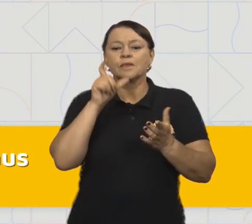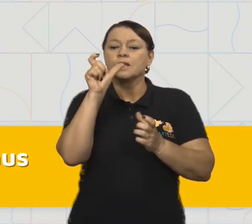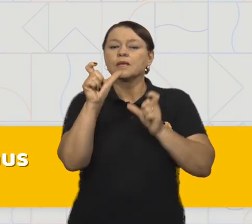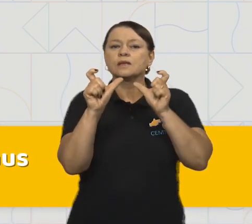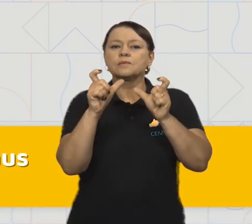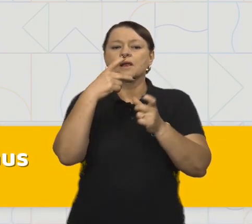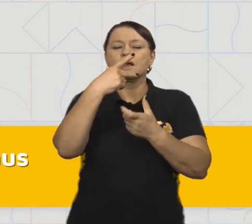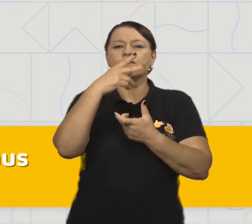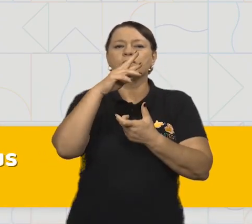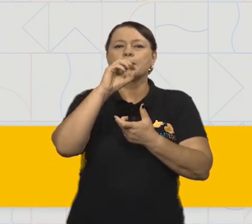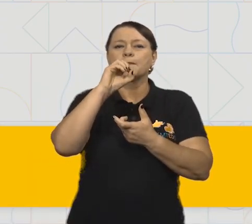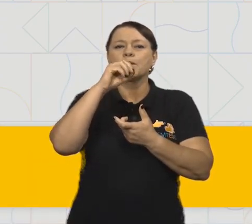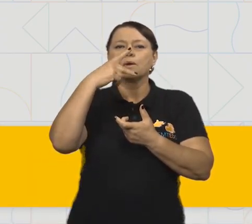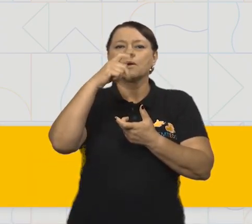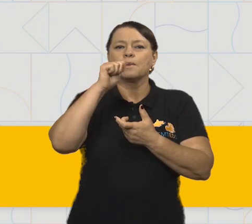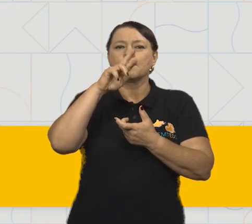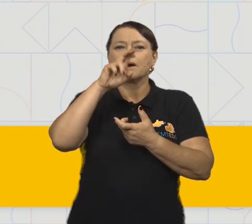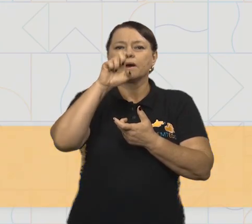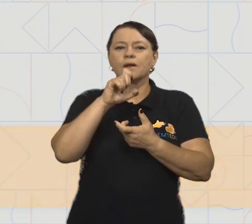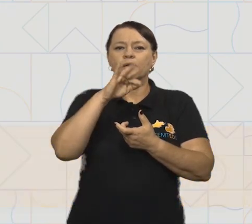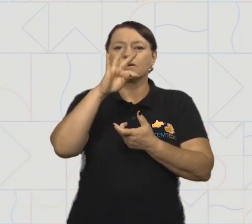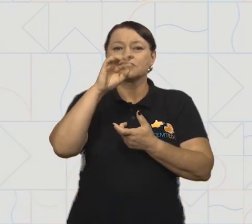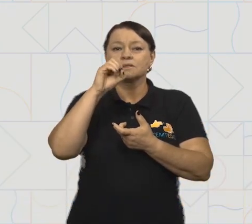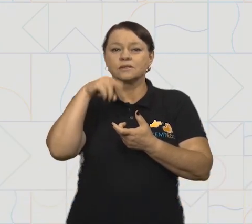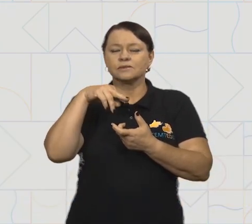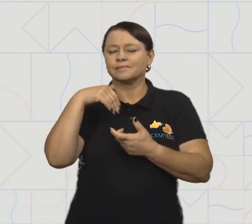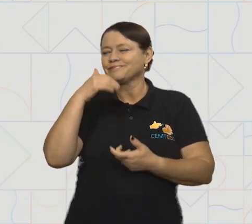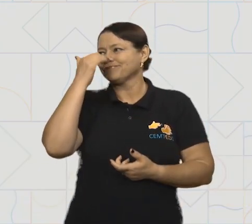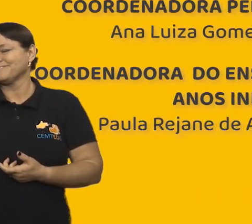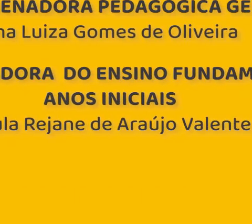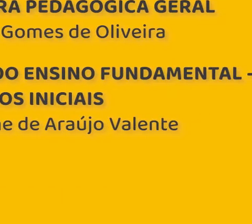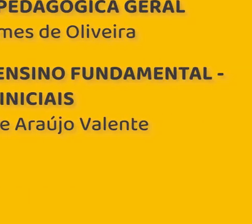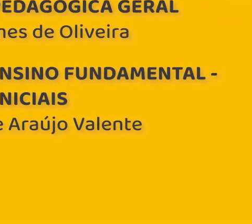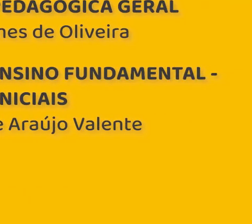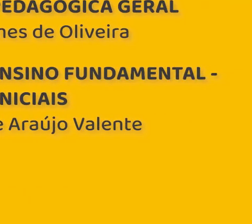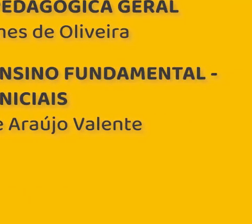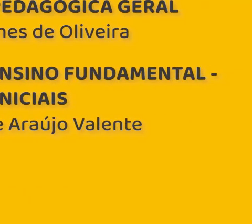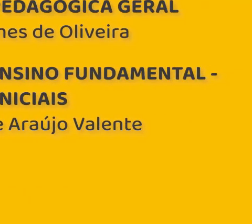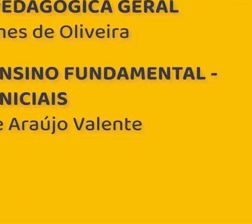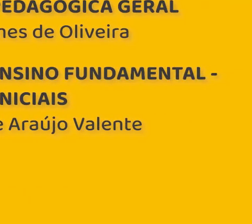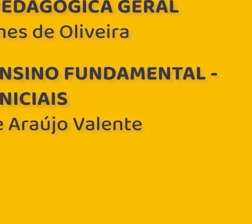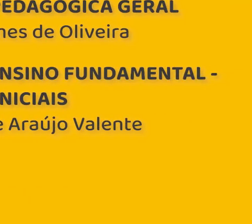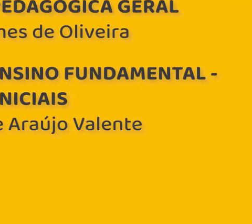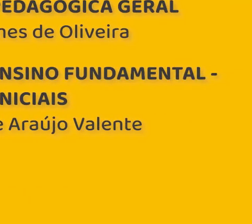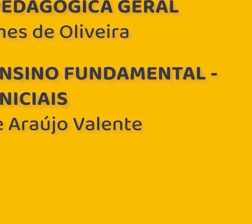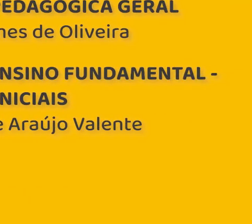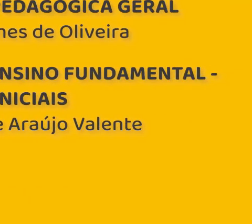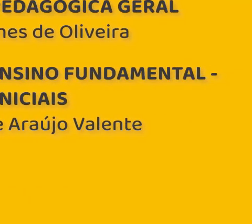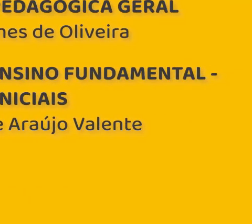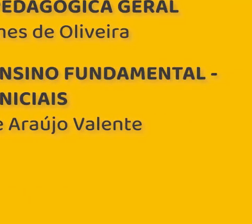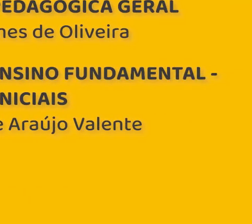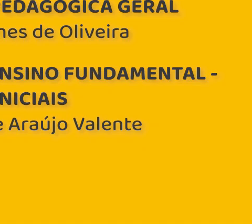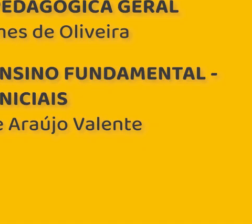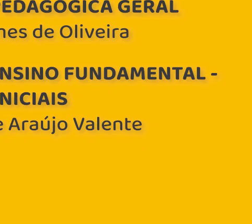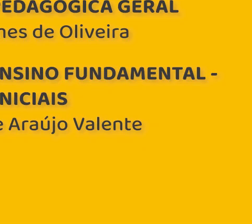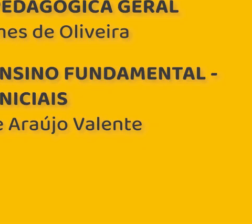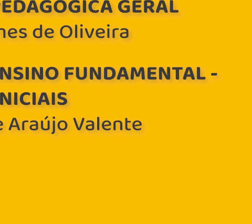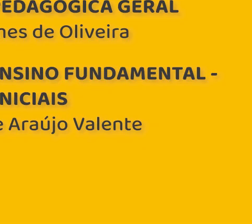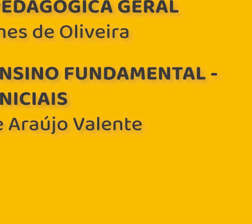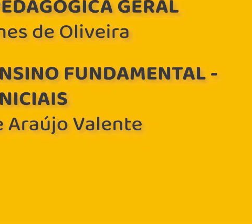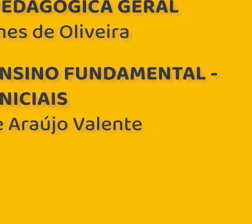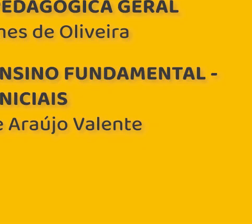palavra proparoxítona abaixo. A captação de imagens em movimento começou mesmo